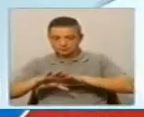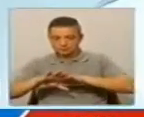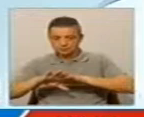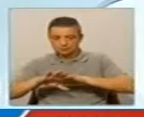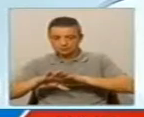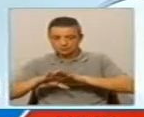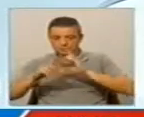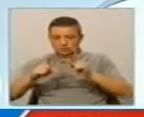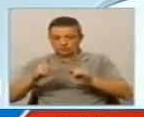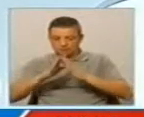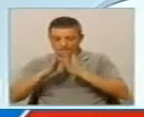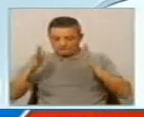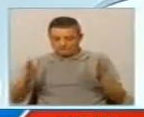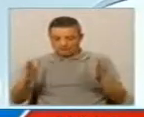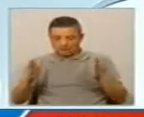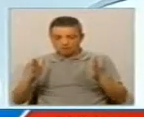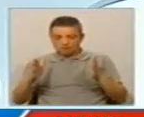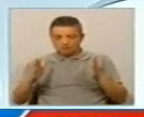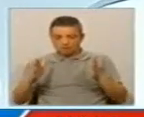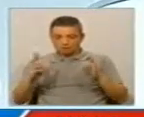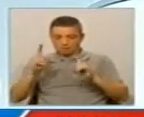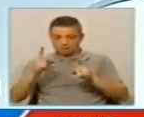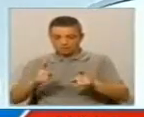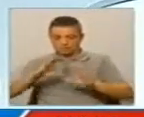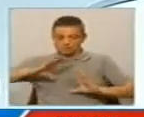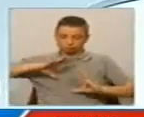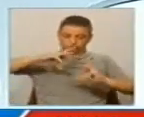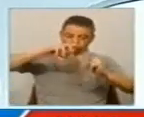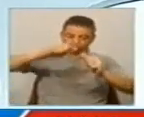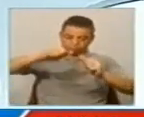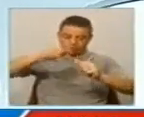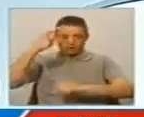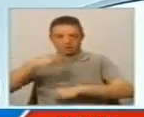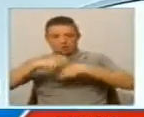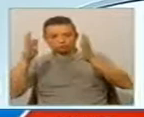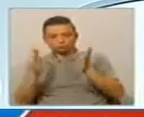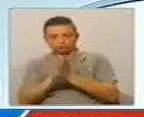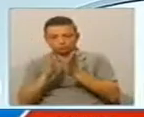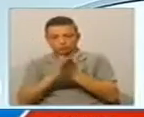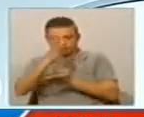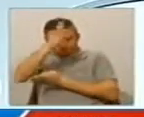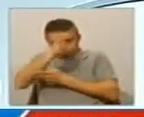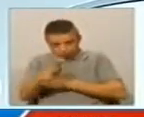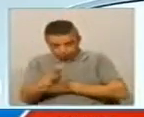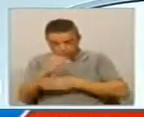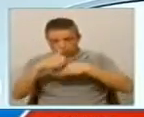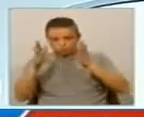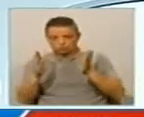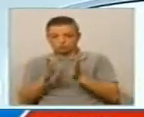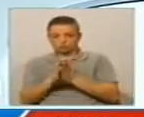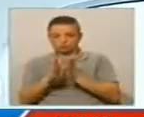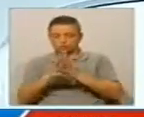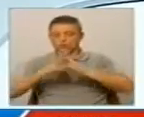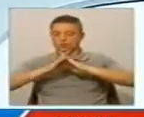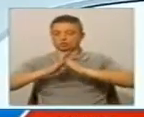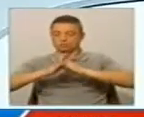quando ampliamos, digamos assim, à escala do universo, encontramos também um alinhamento alinhado com as maiores estruturas